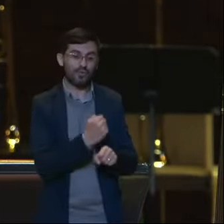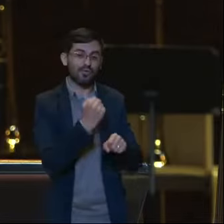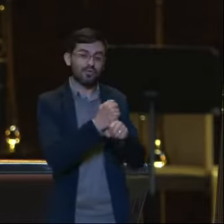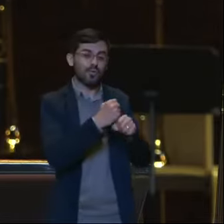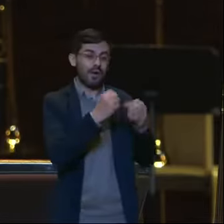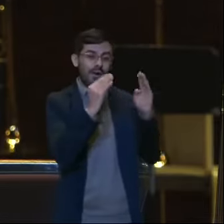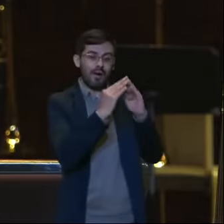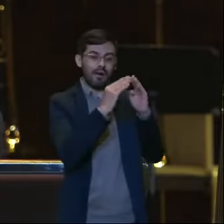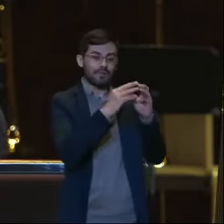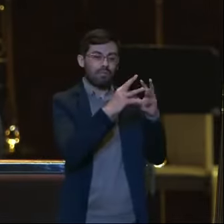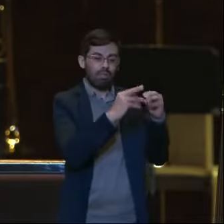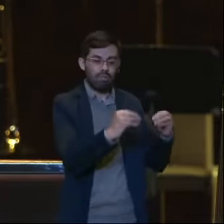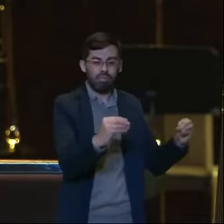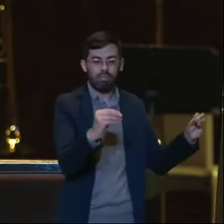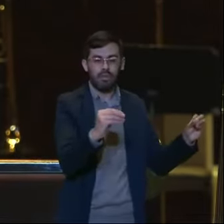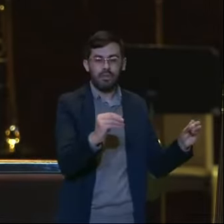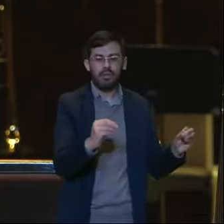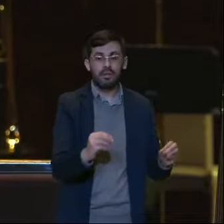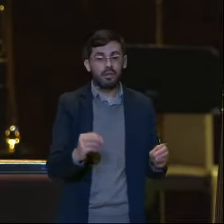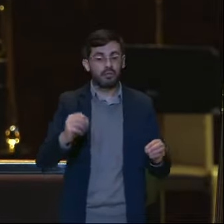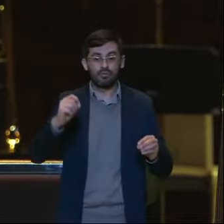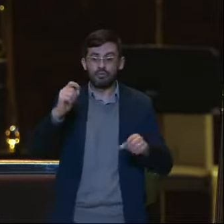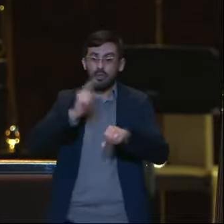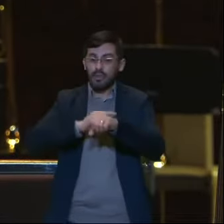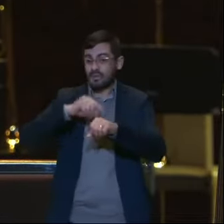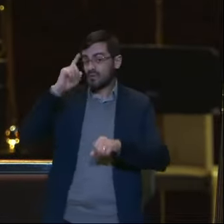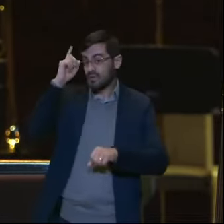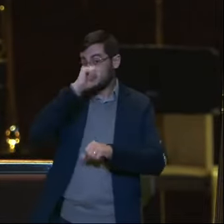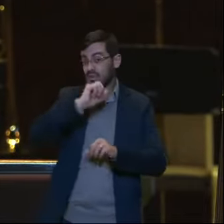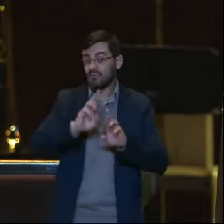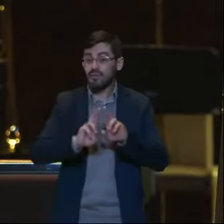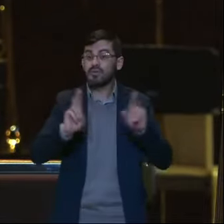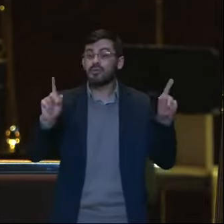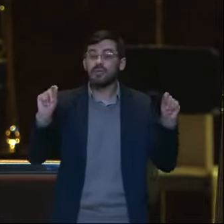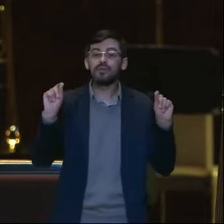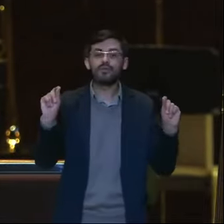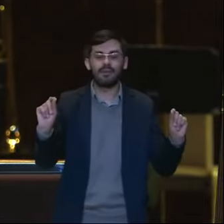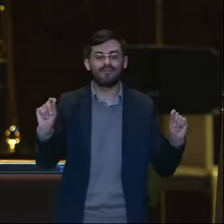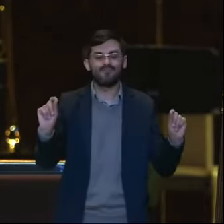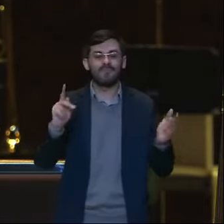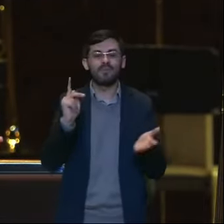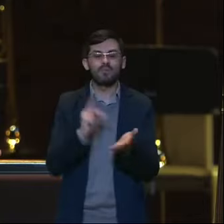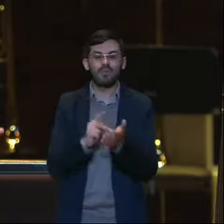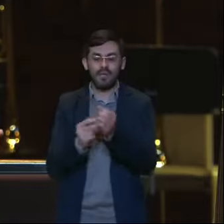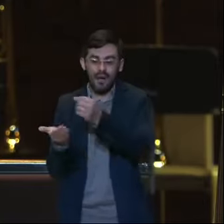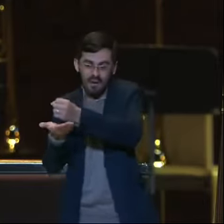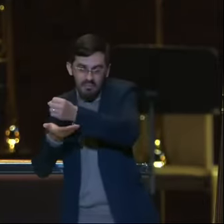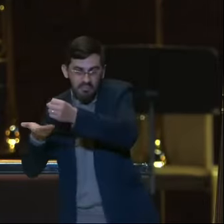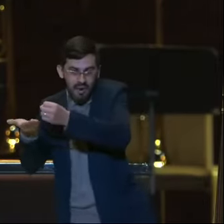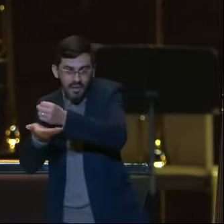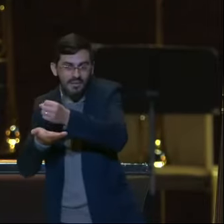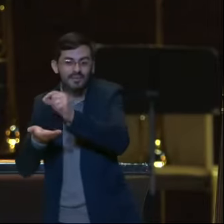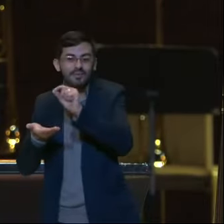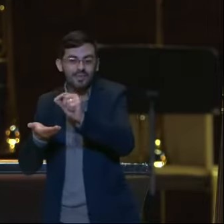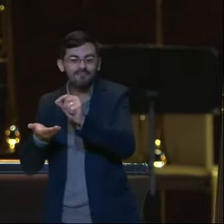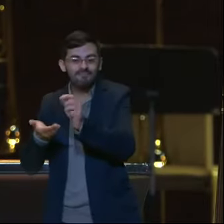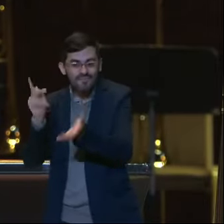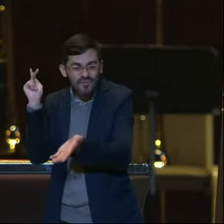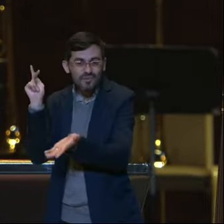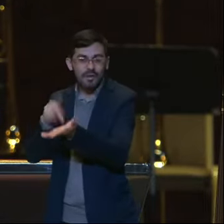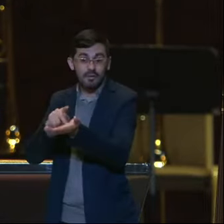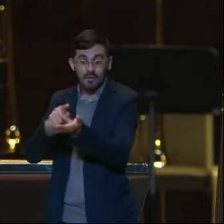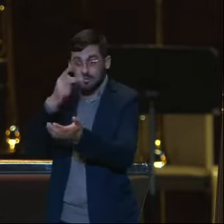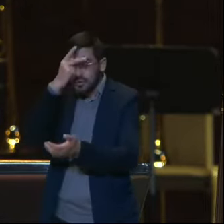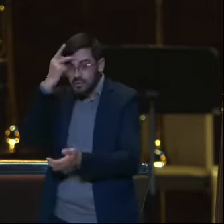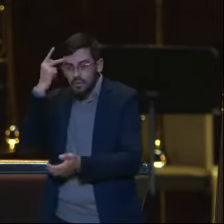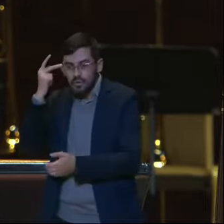dificuldades da vida, a diferença entre as duas casas é total. Porque o alicerce da palavra de Deus, aquele que